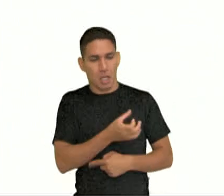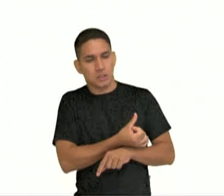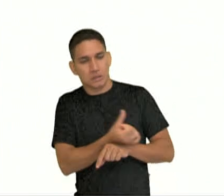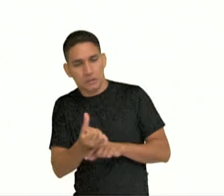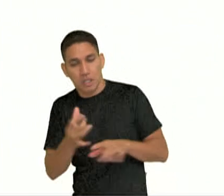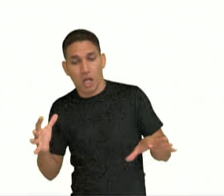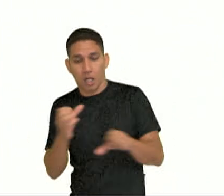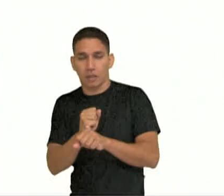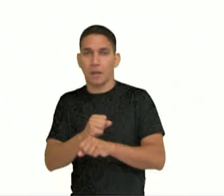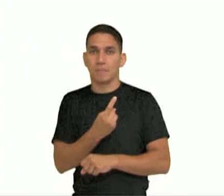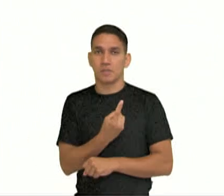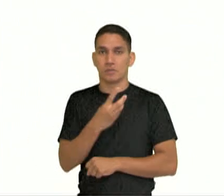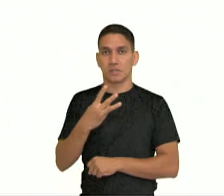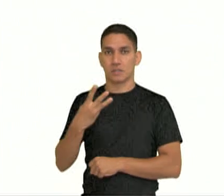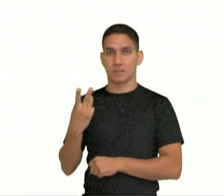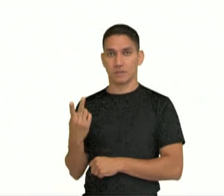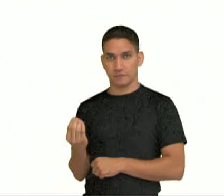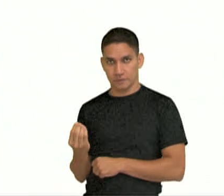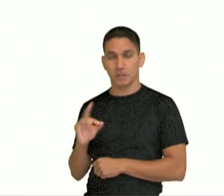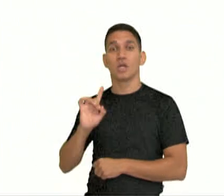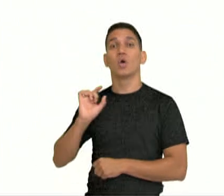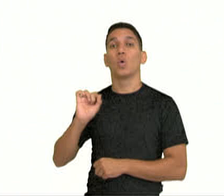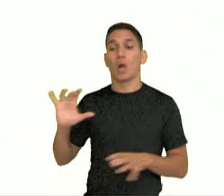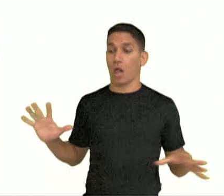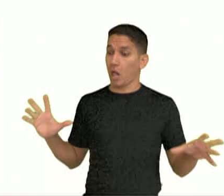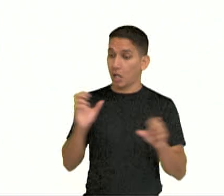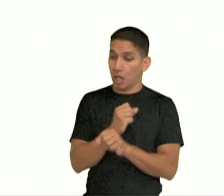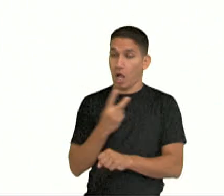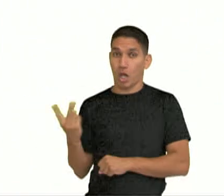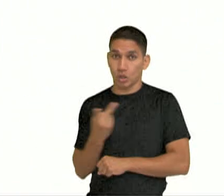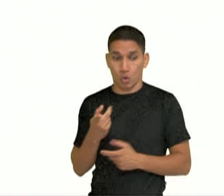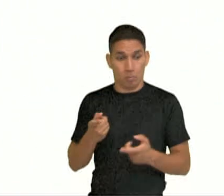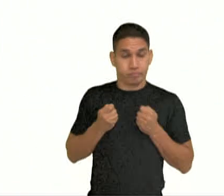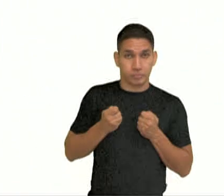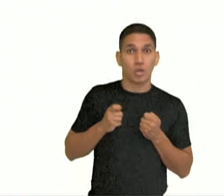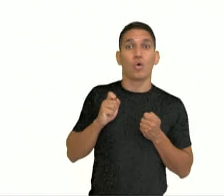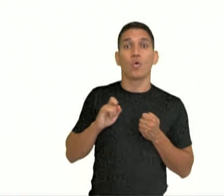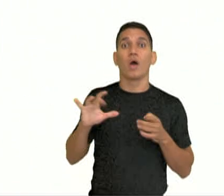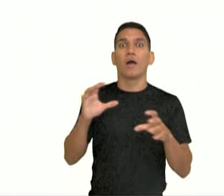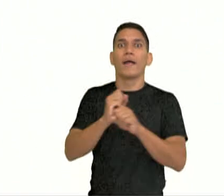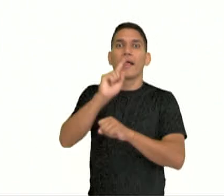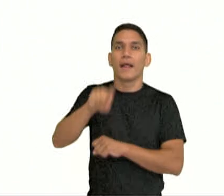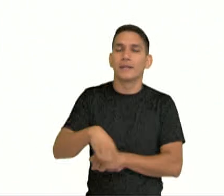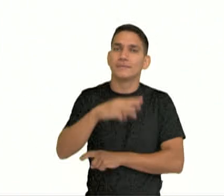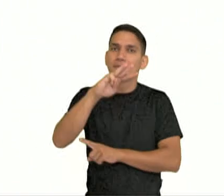ter 1.320. Então, somando a economia da Elaine e a economia da família, deu